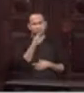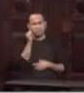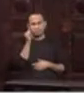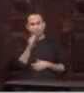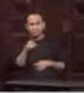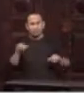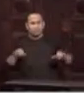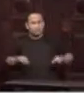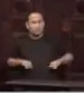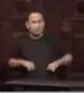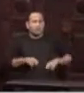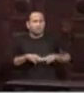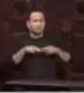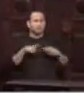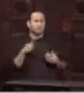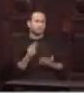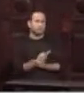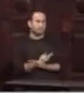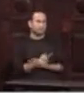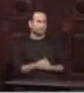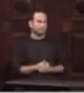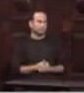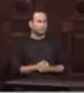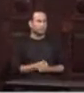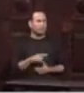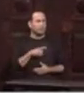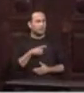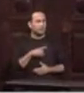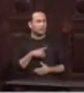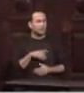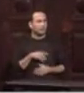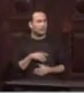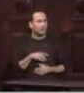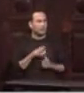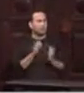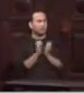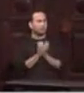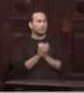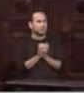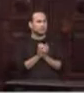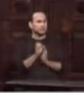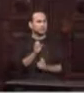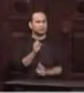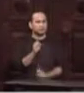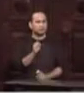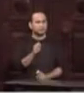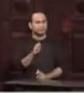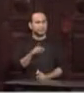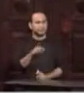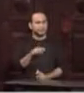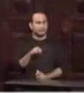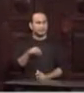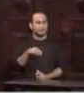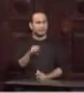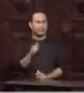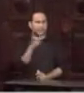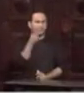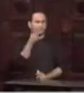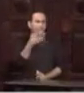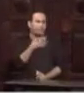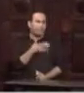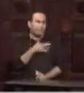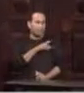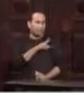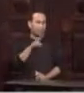isso. E eu tenho base na região serrana, base política na região serrana, e venho aqui falar em meu nome, dos